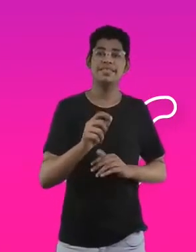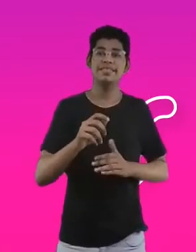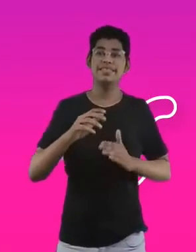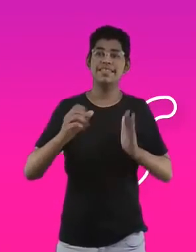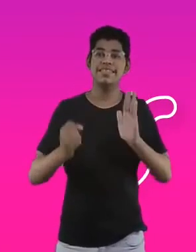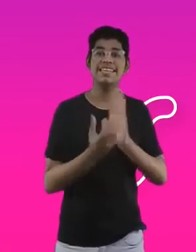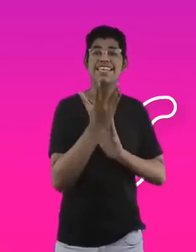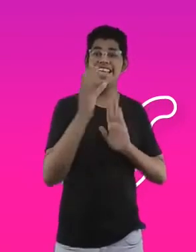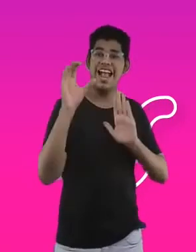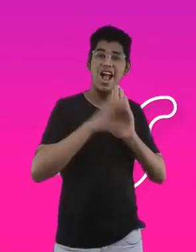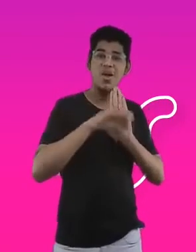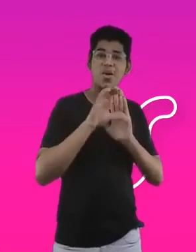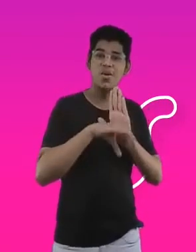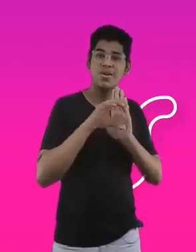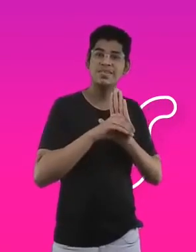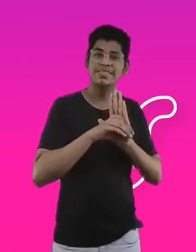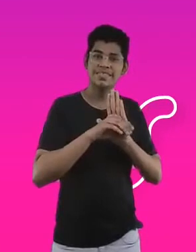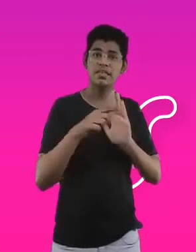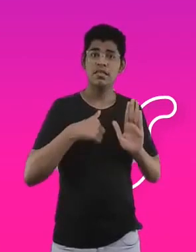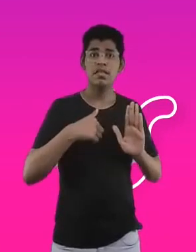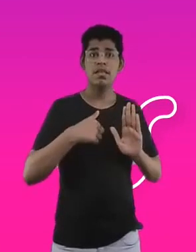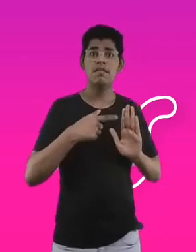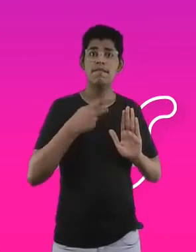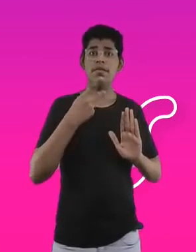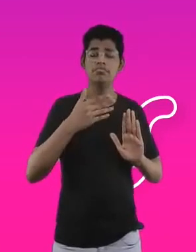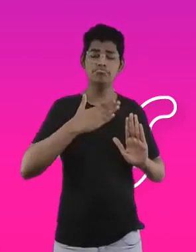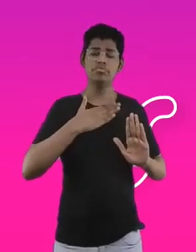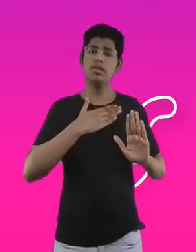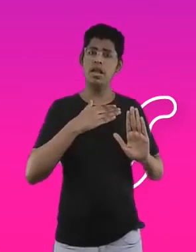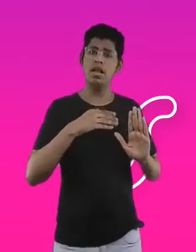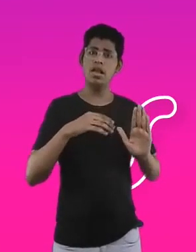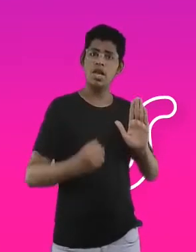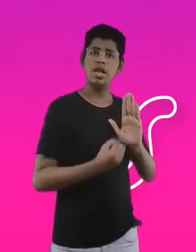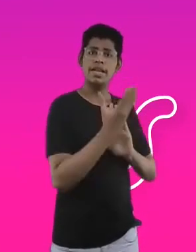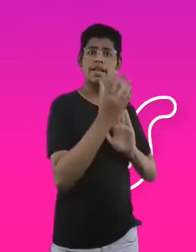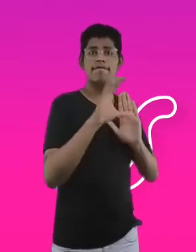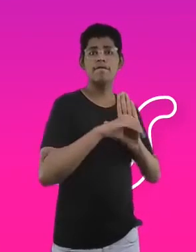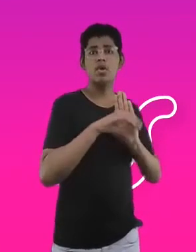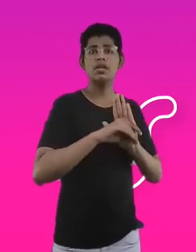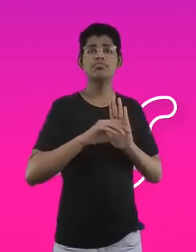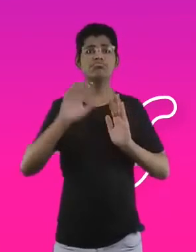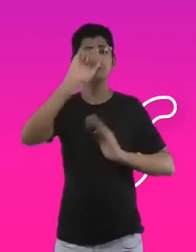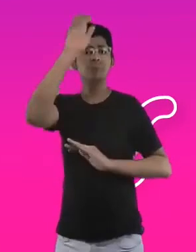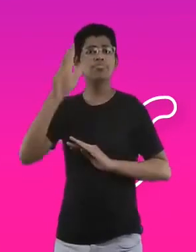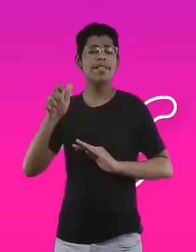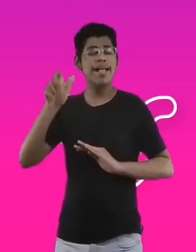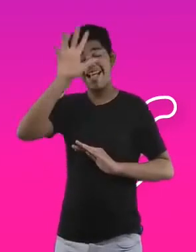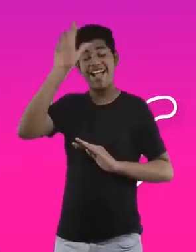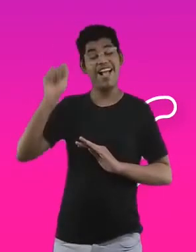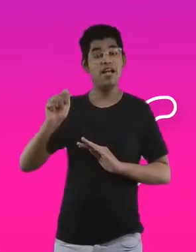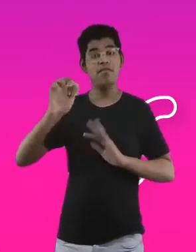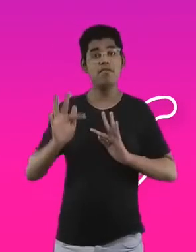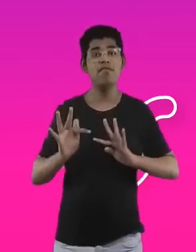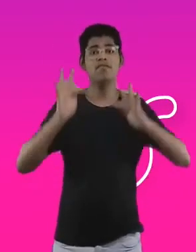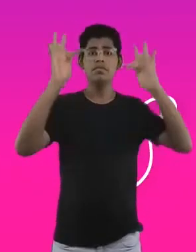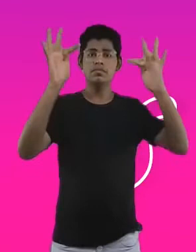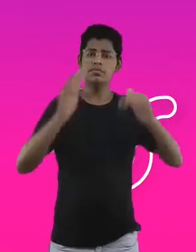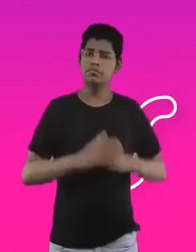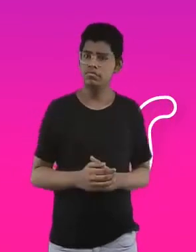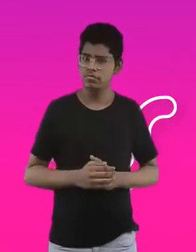se coloca no lugar de cunhar o afrofuturismo. E aí que é a minha preocupação. Como que você consegue